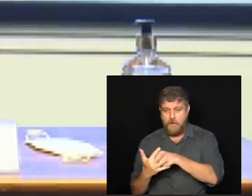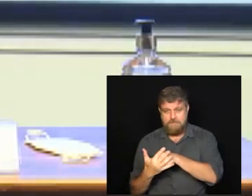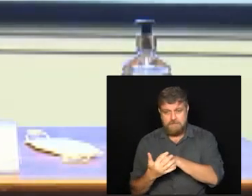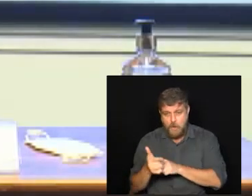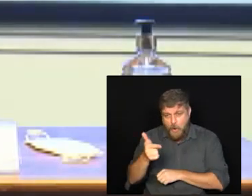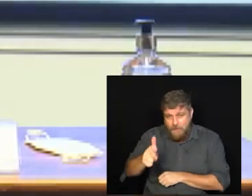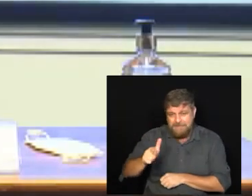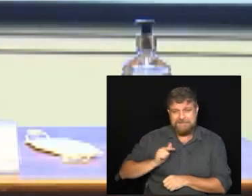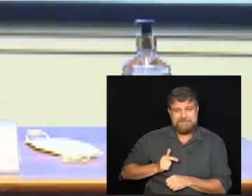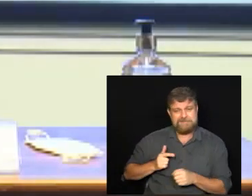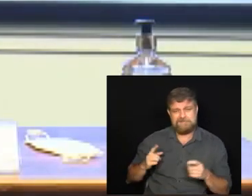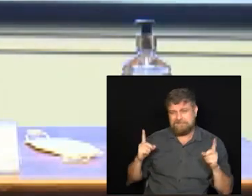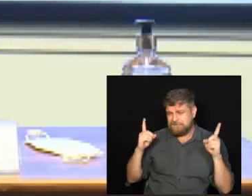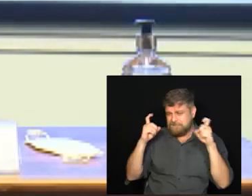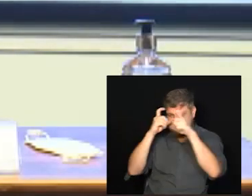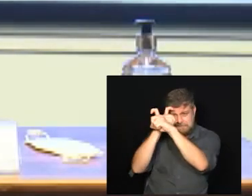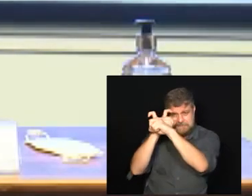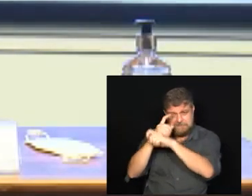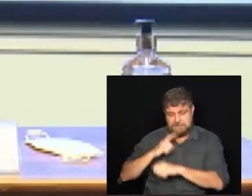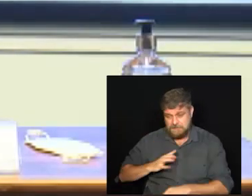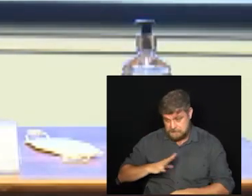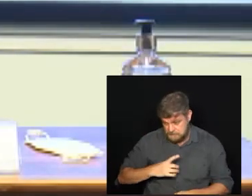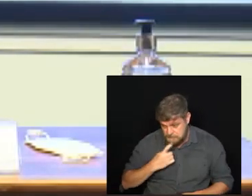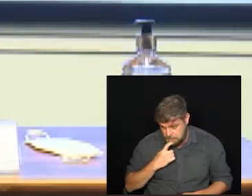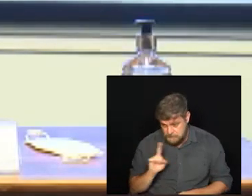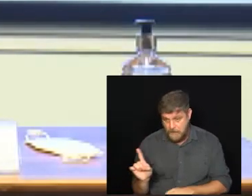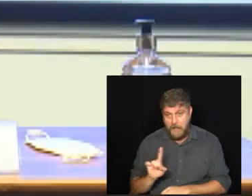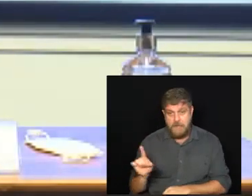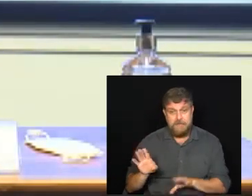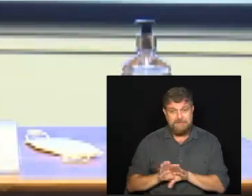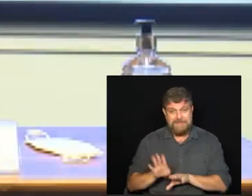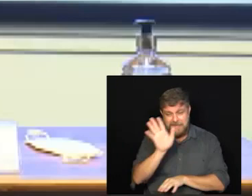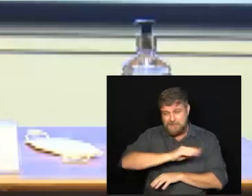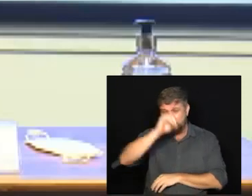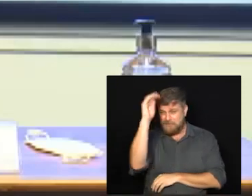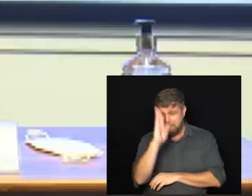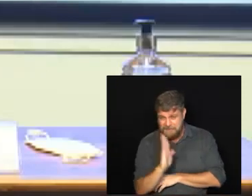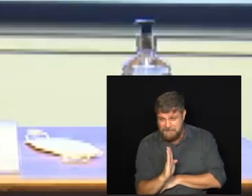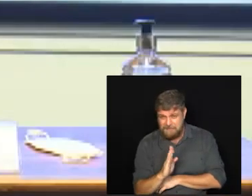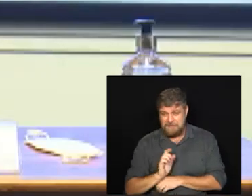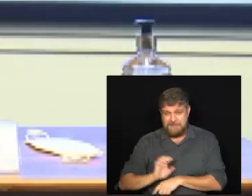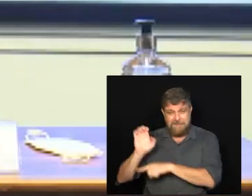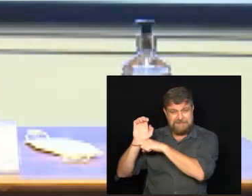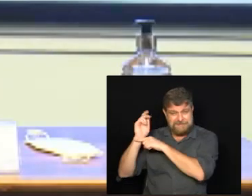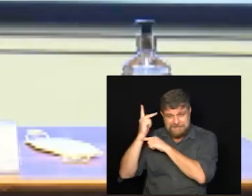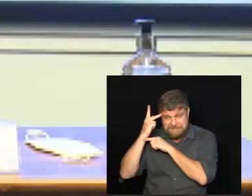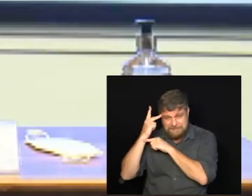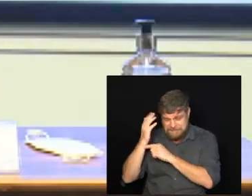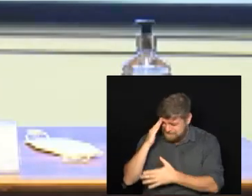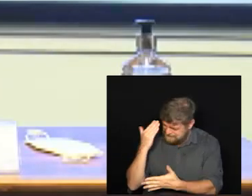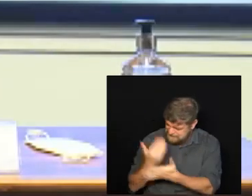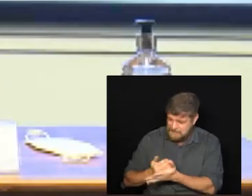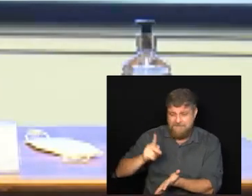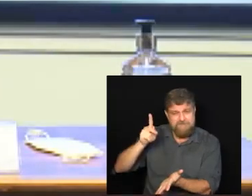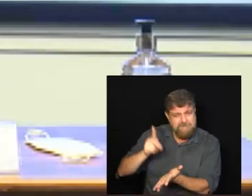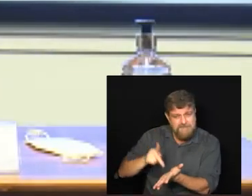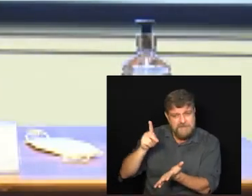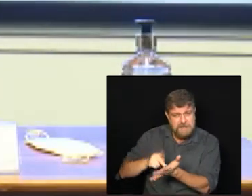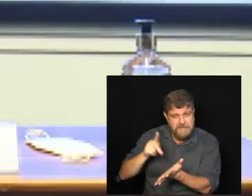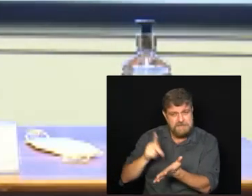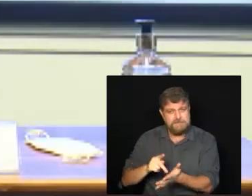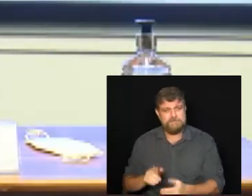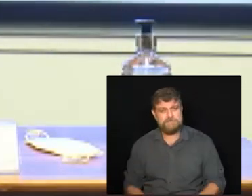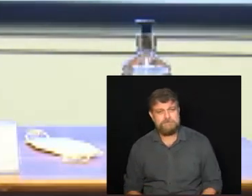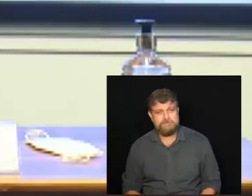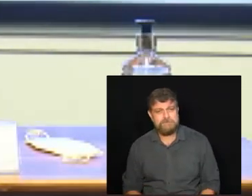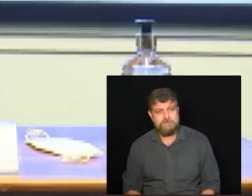terá muita dificuldade. Não só em Campinas, como todo o Brasil, mas no estado de São Paulo eu tenho certeza absoluta. E